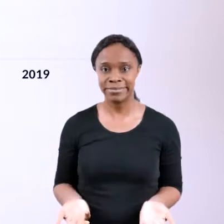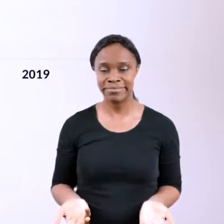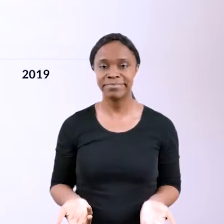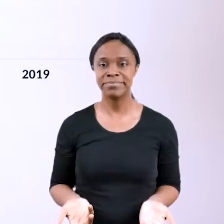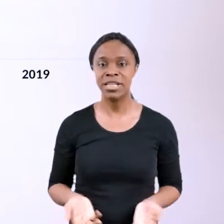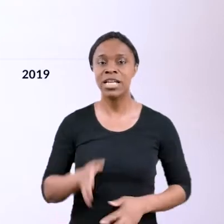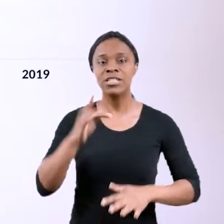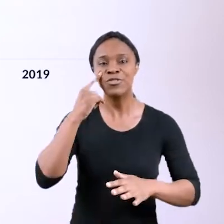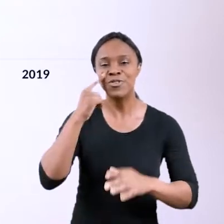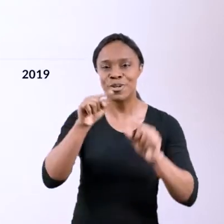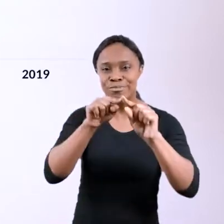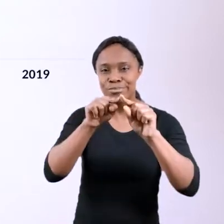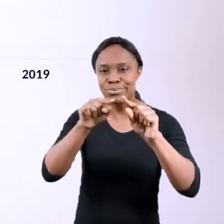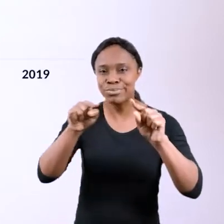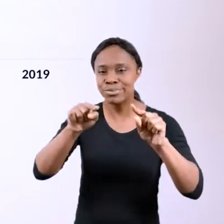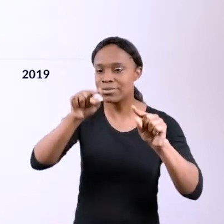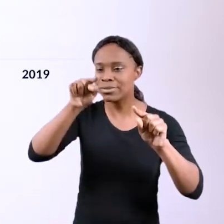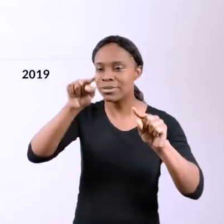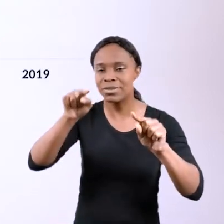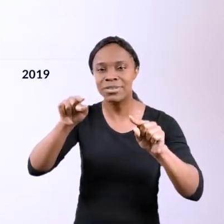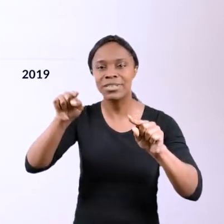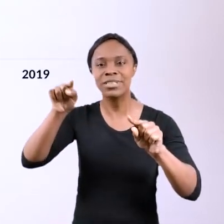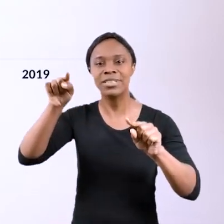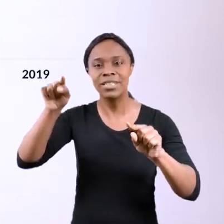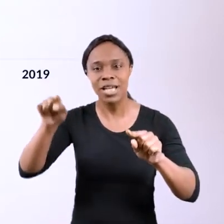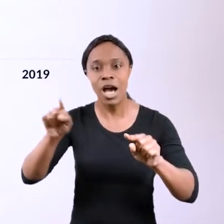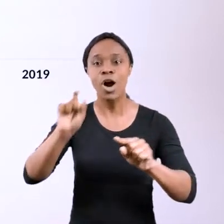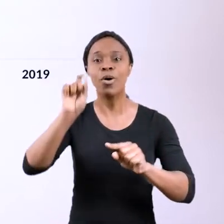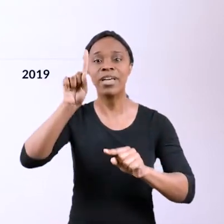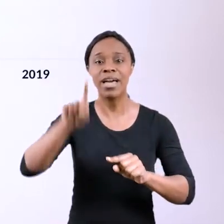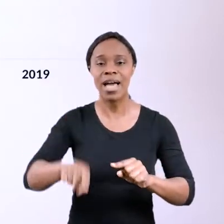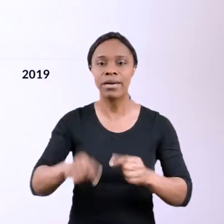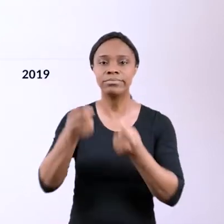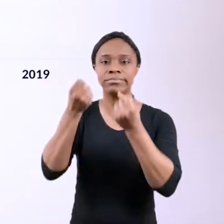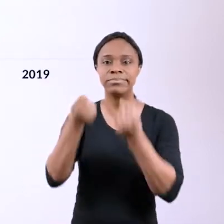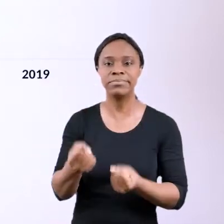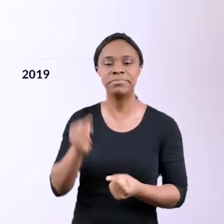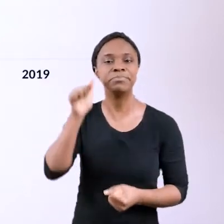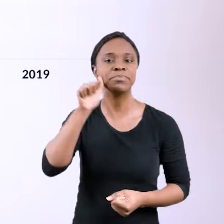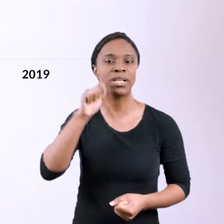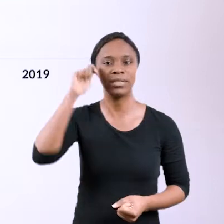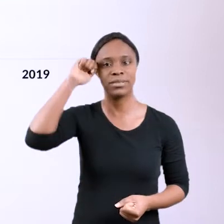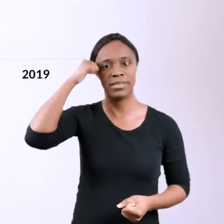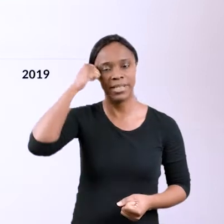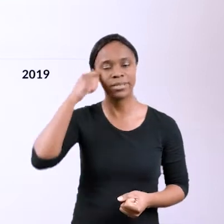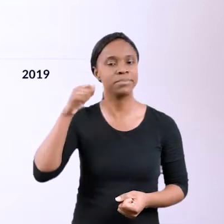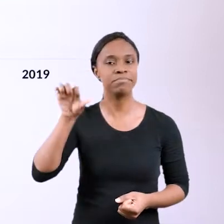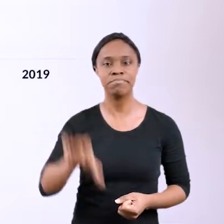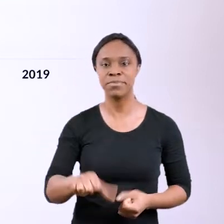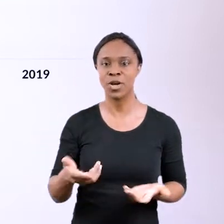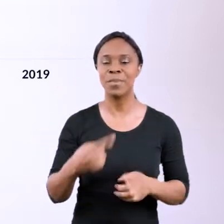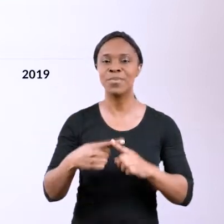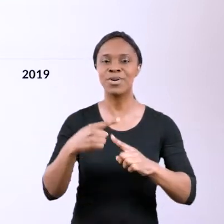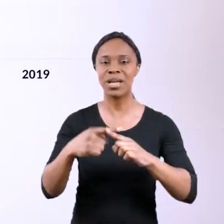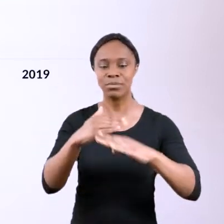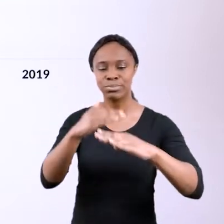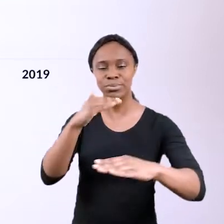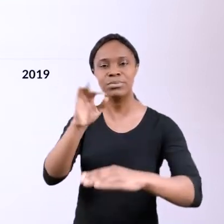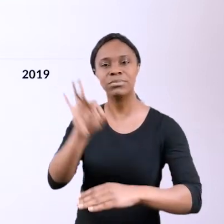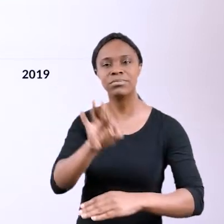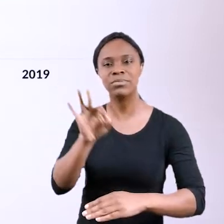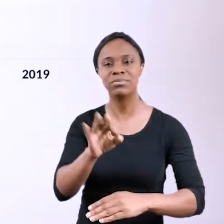do gráfico, é possível ver que o cenário é sempre mais severo para as mulheres negras, que mantêm taxas de